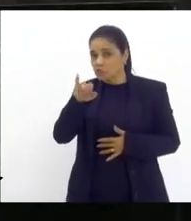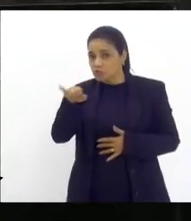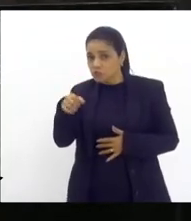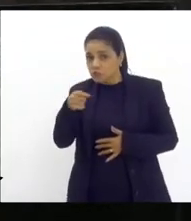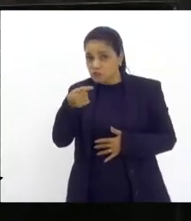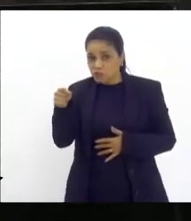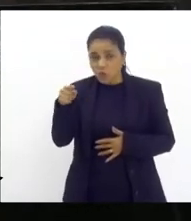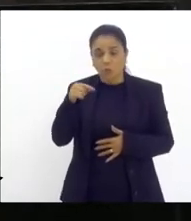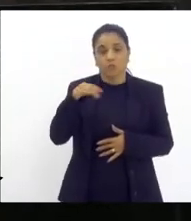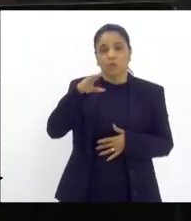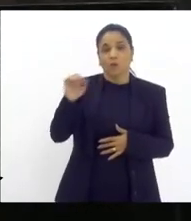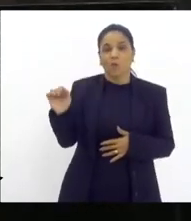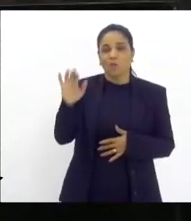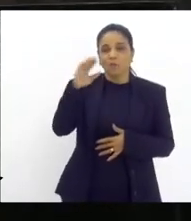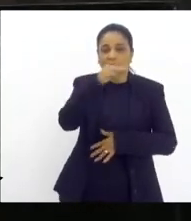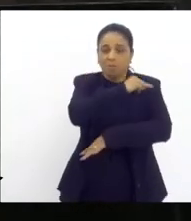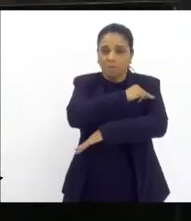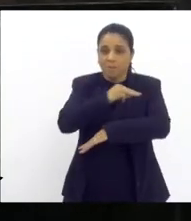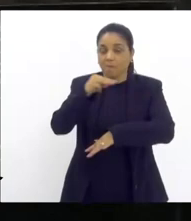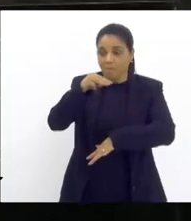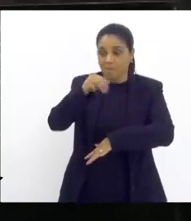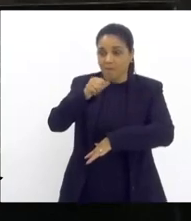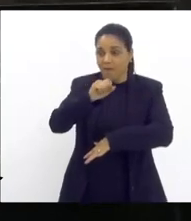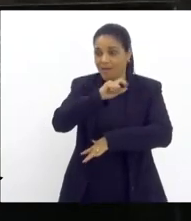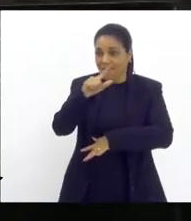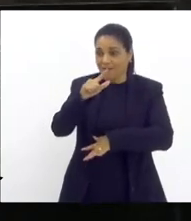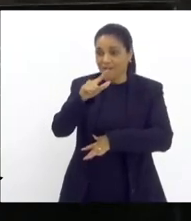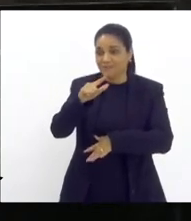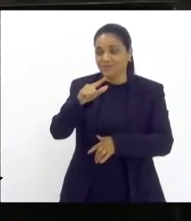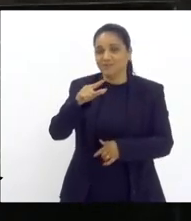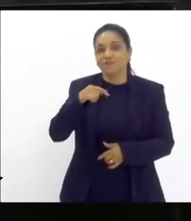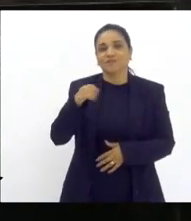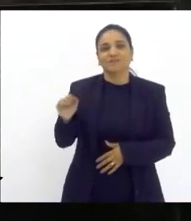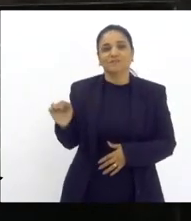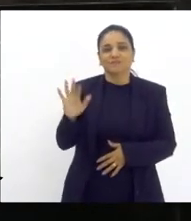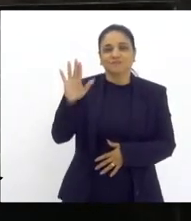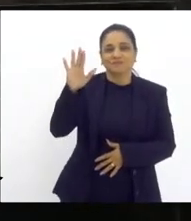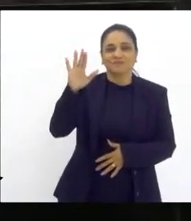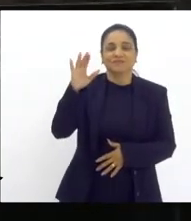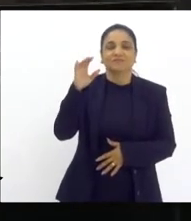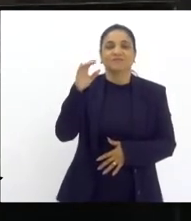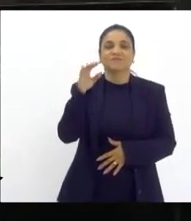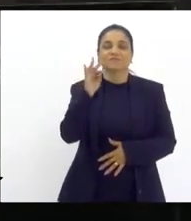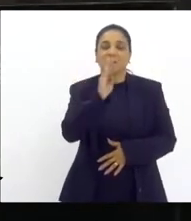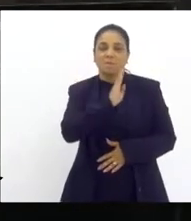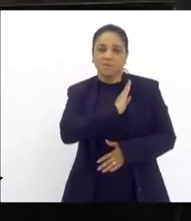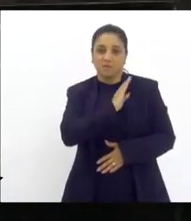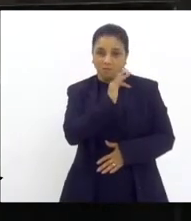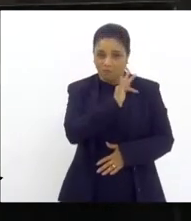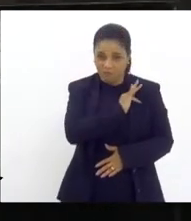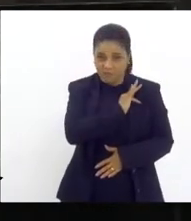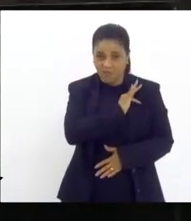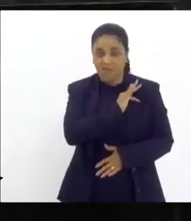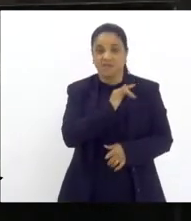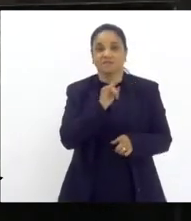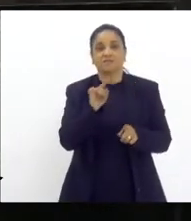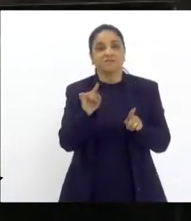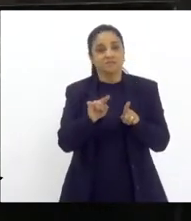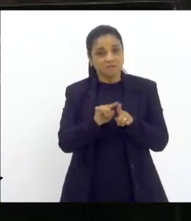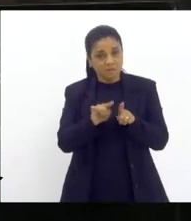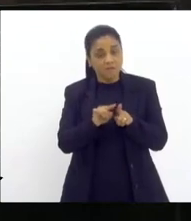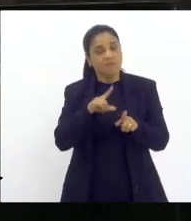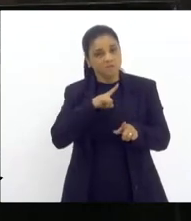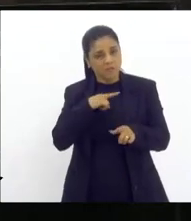Maré você vai na comunidade da baixada fluminense ou qualquer outra comunidade ele vive trabalhadoras e